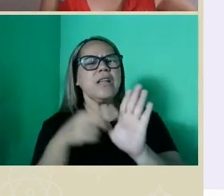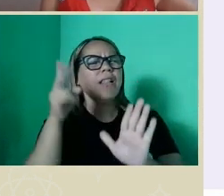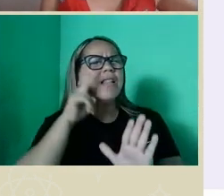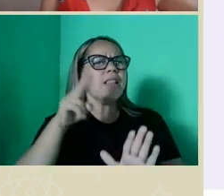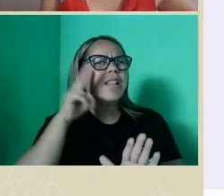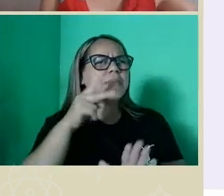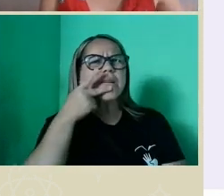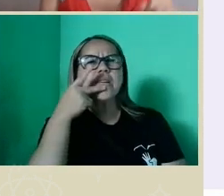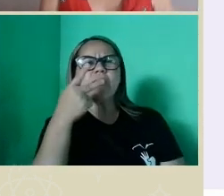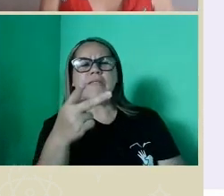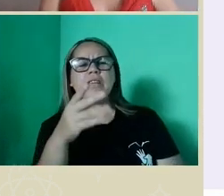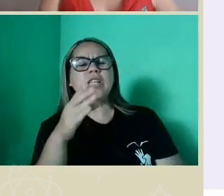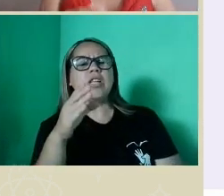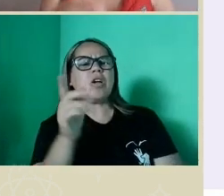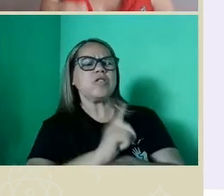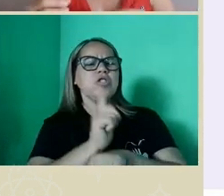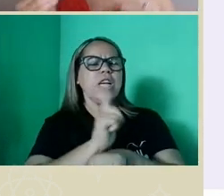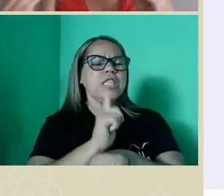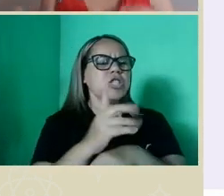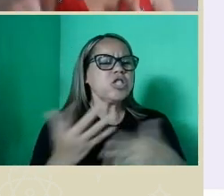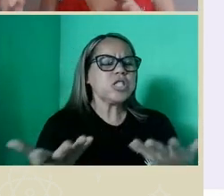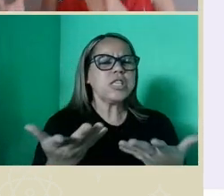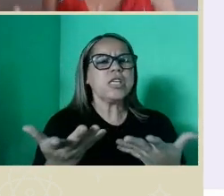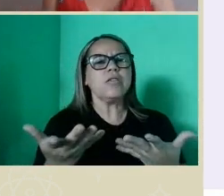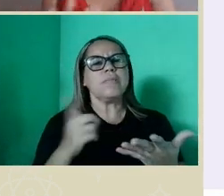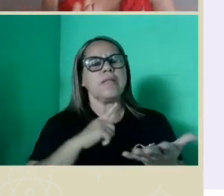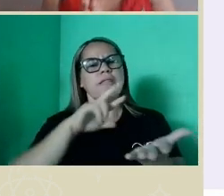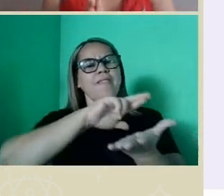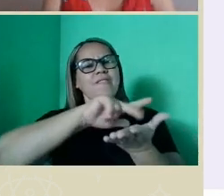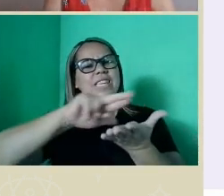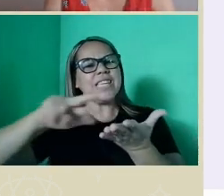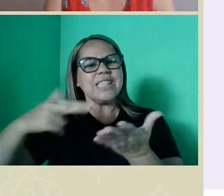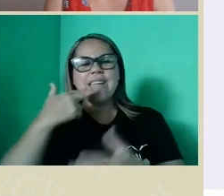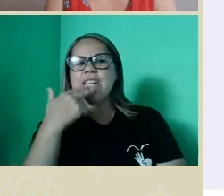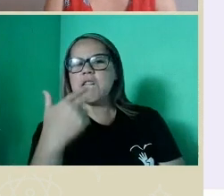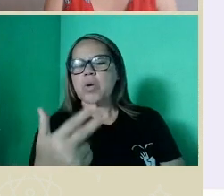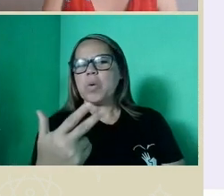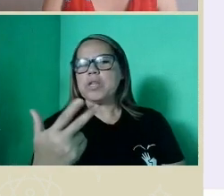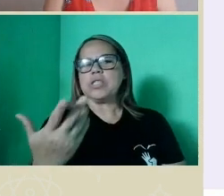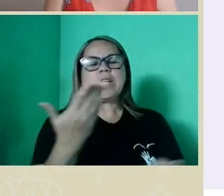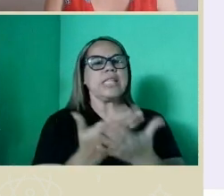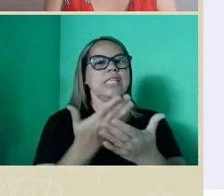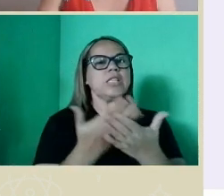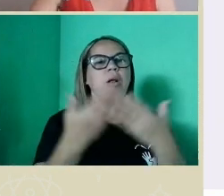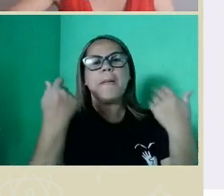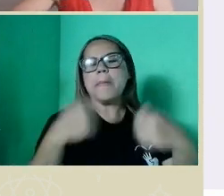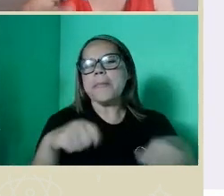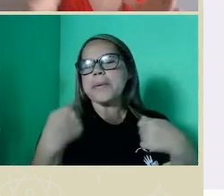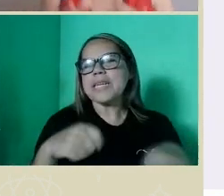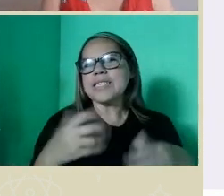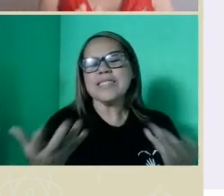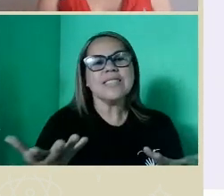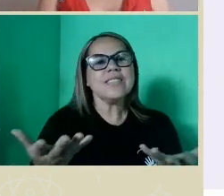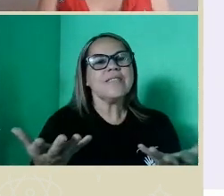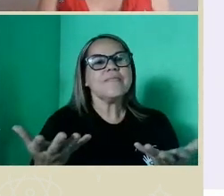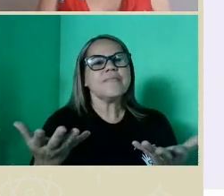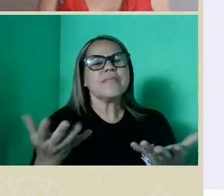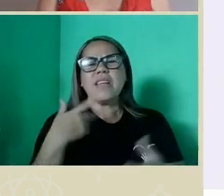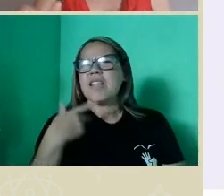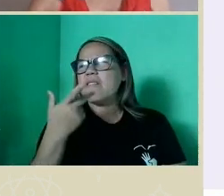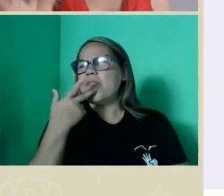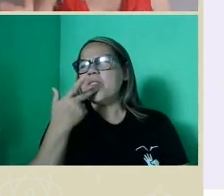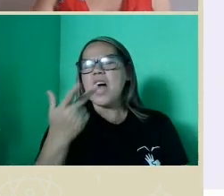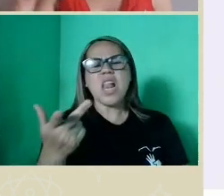gestionar gestão a variedade linguística nas aulas é necessária ele quer ele falou em algum